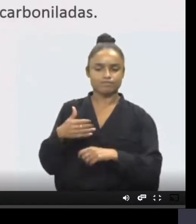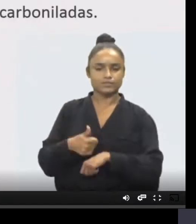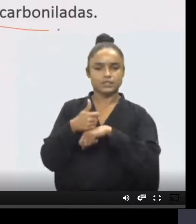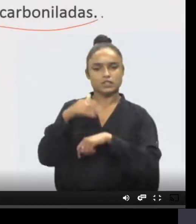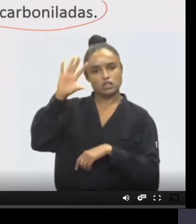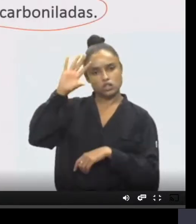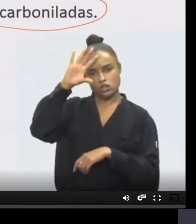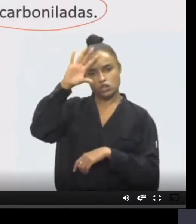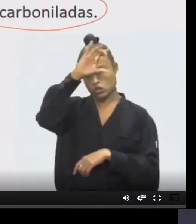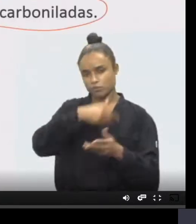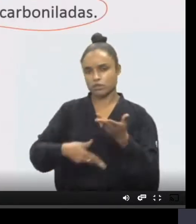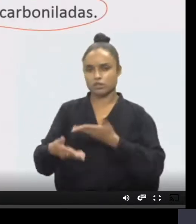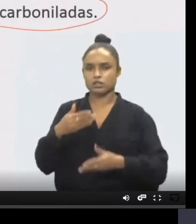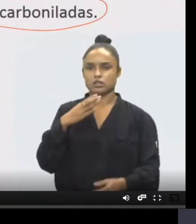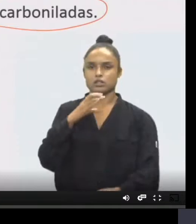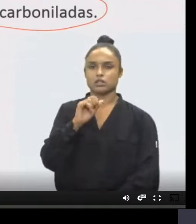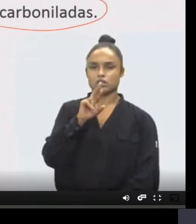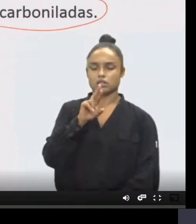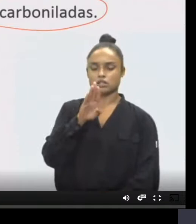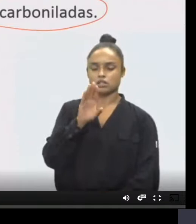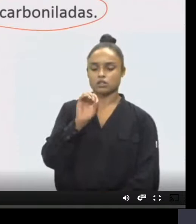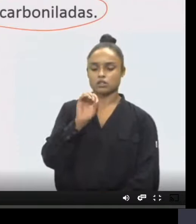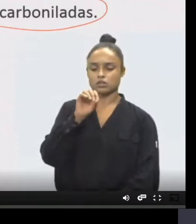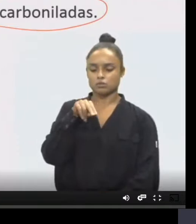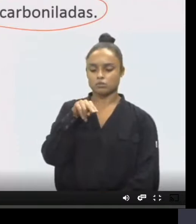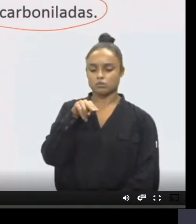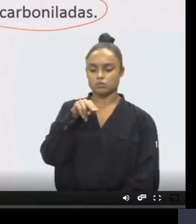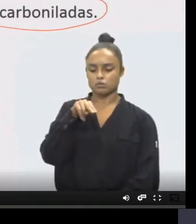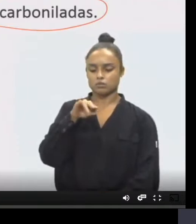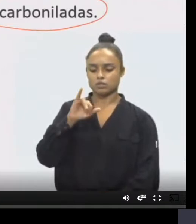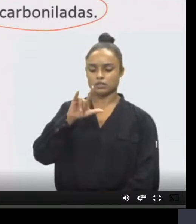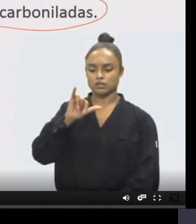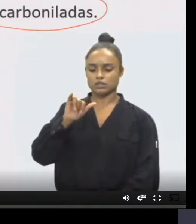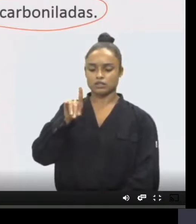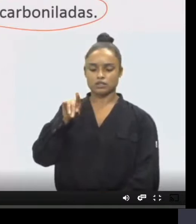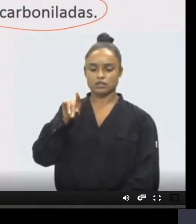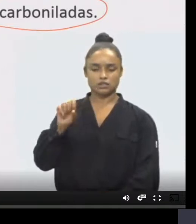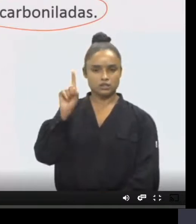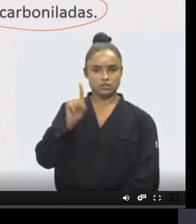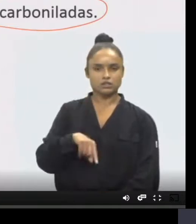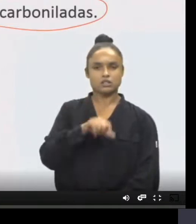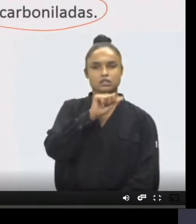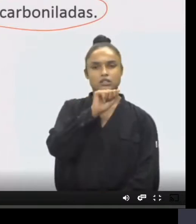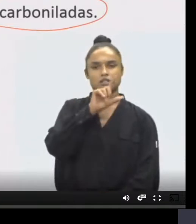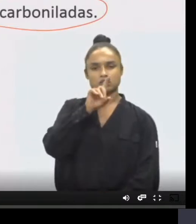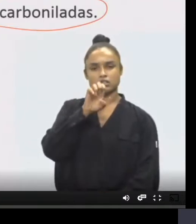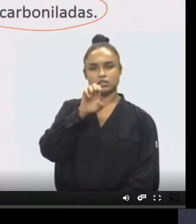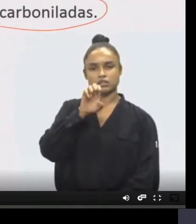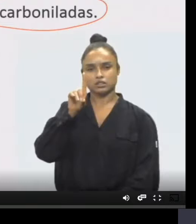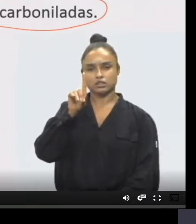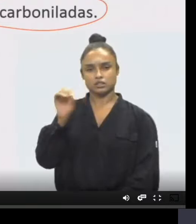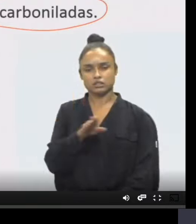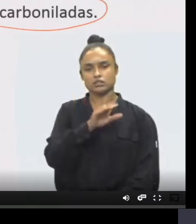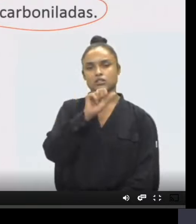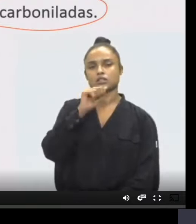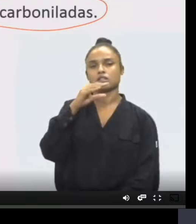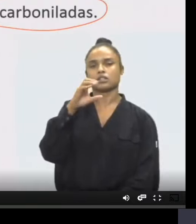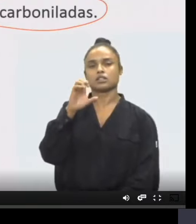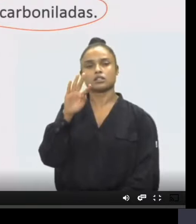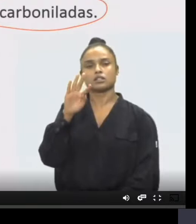principais funções carboniladas. Então nós temos a função aldeído e cetona, e para cada uma